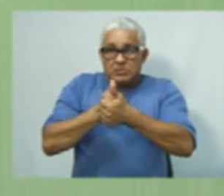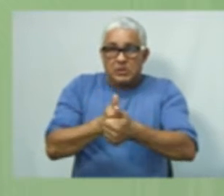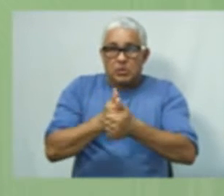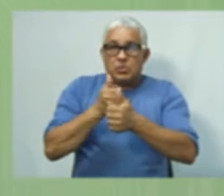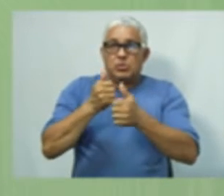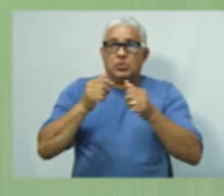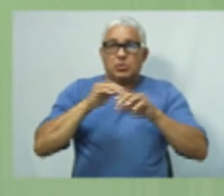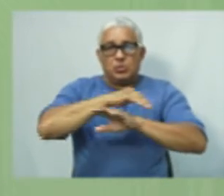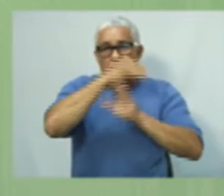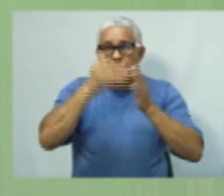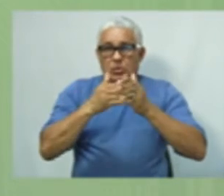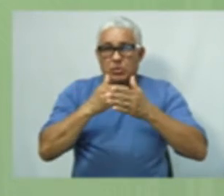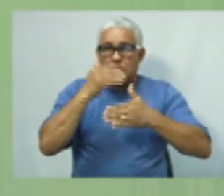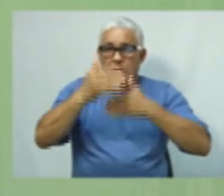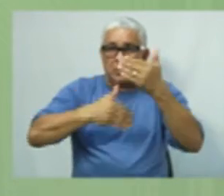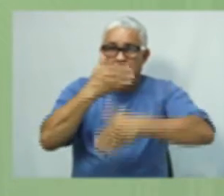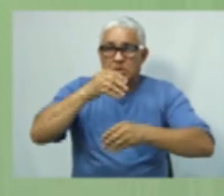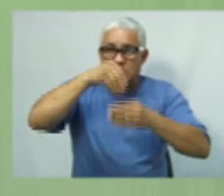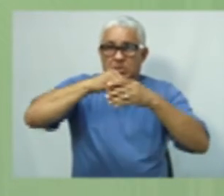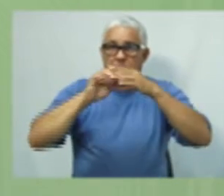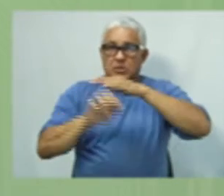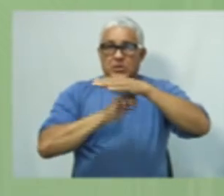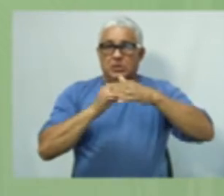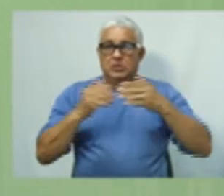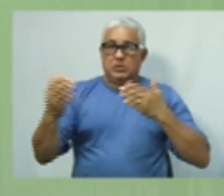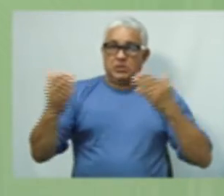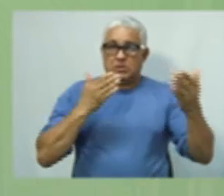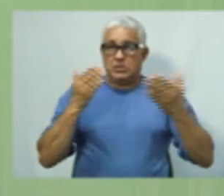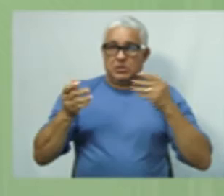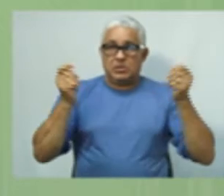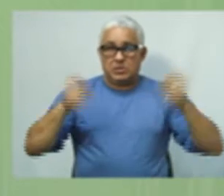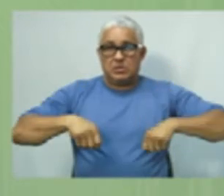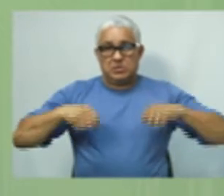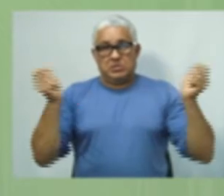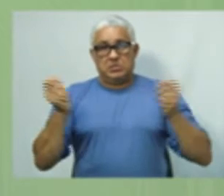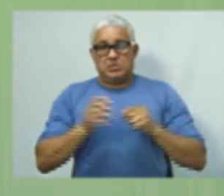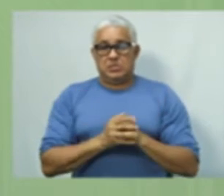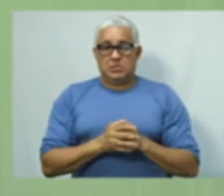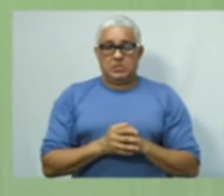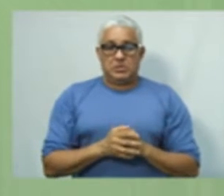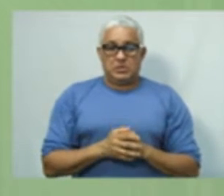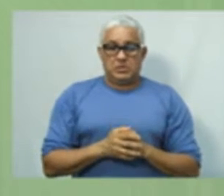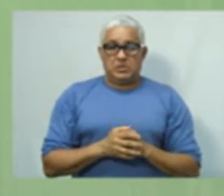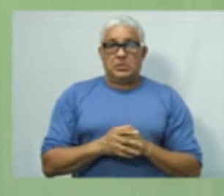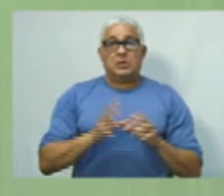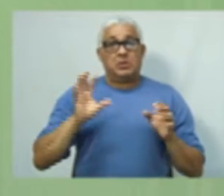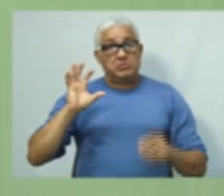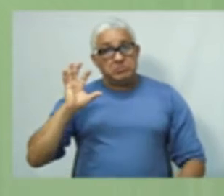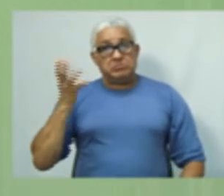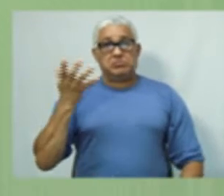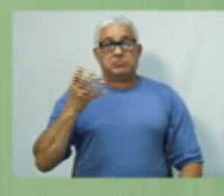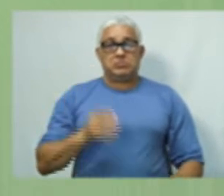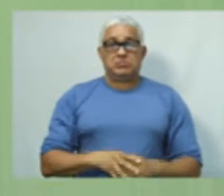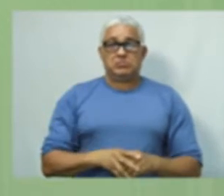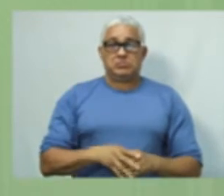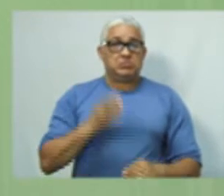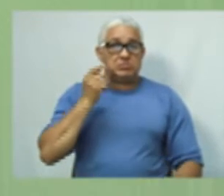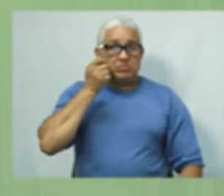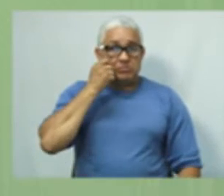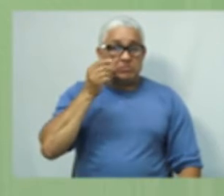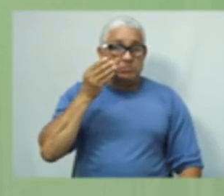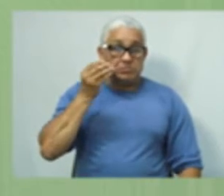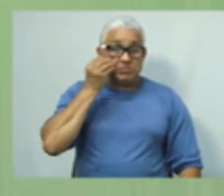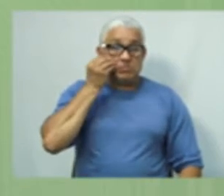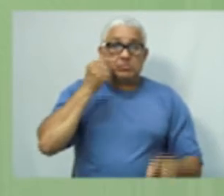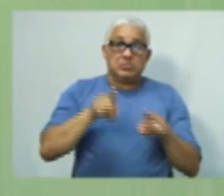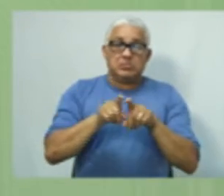desempenho financeiro da empresa, analisando as possíveis anormalidades que possam ocorrer entre os resultados previstos e